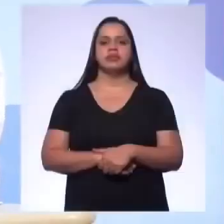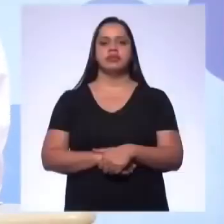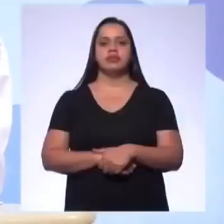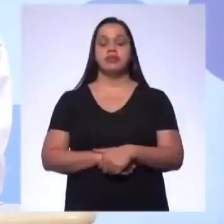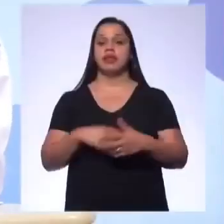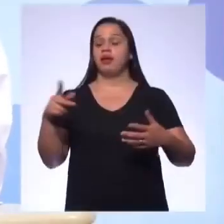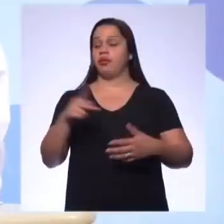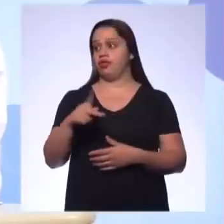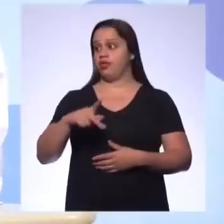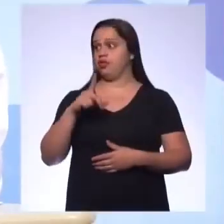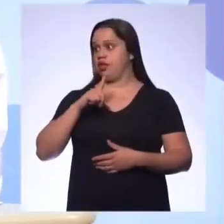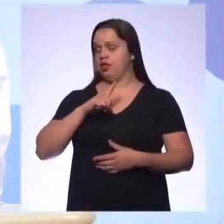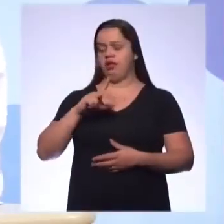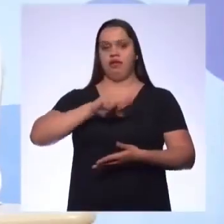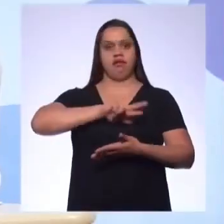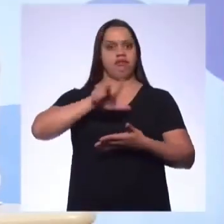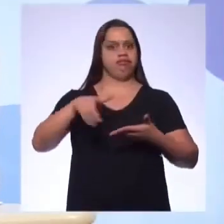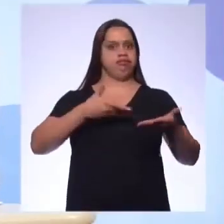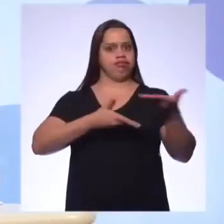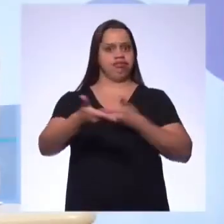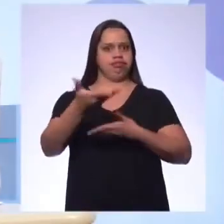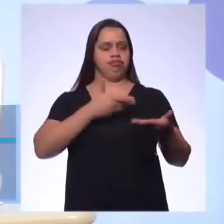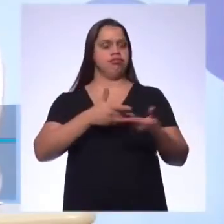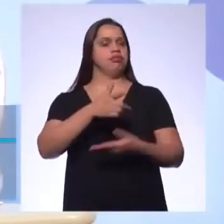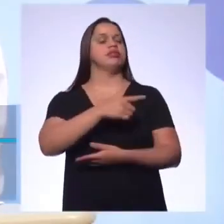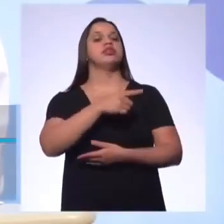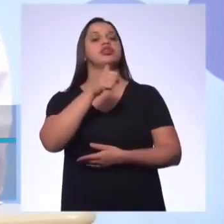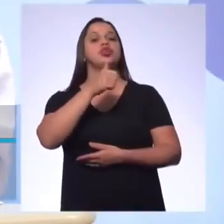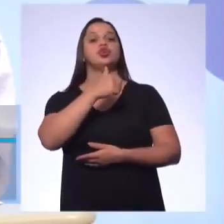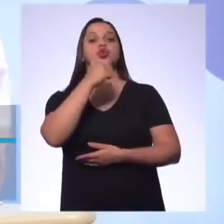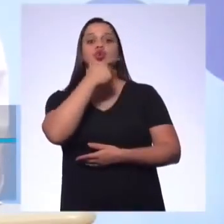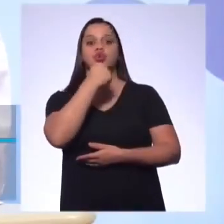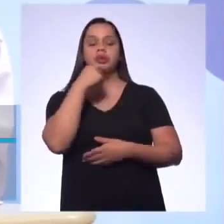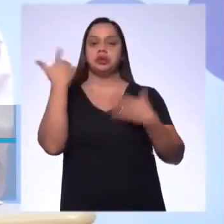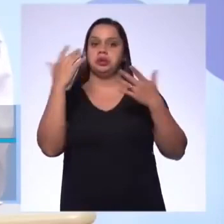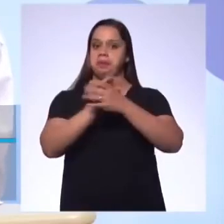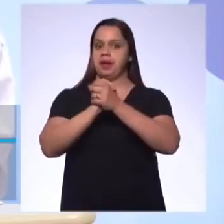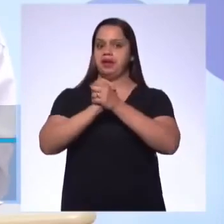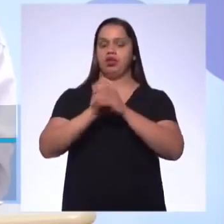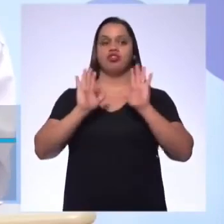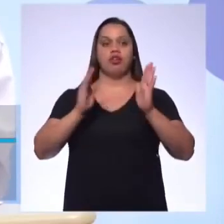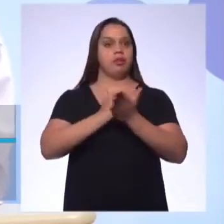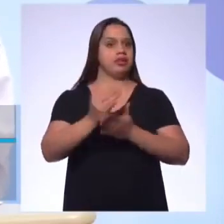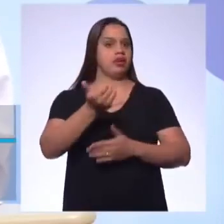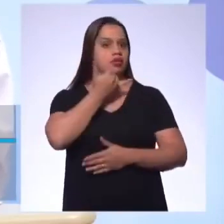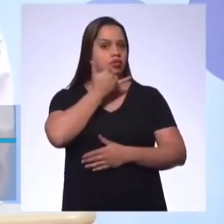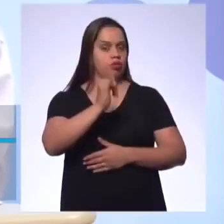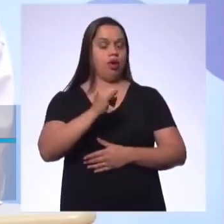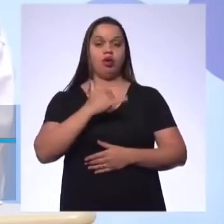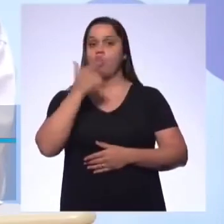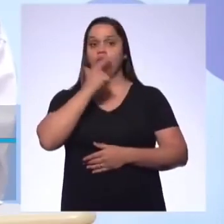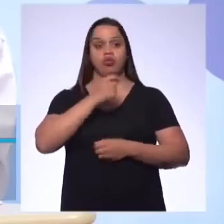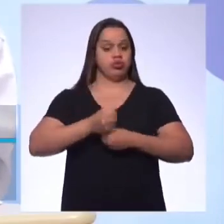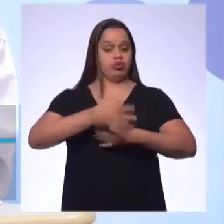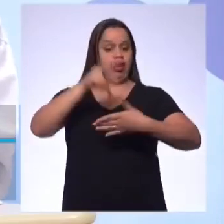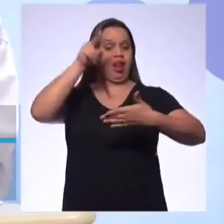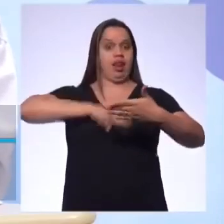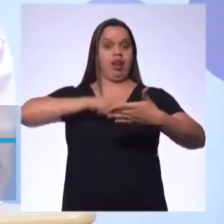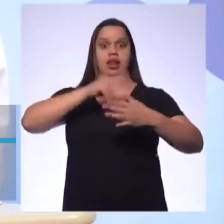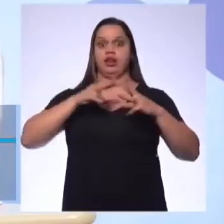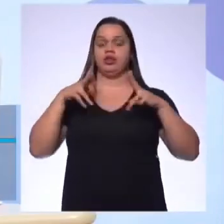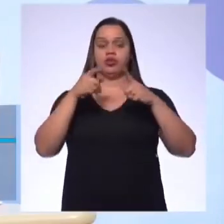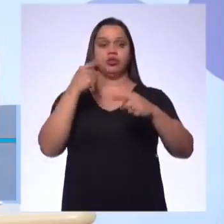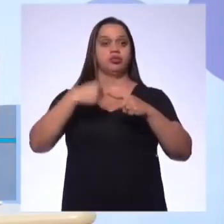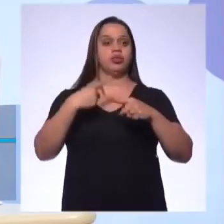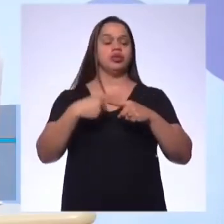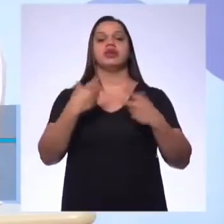Professor, muitas interações aqui, os meninos estão sempre de parabéns. Gente, eu já vou me desculpando que não dá para ler todas. Ali, só naquela